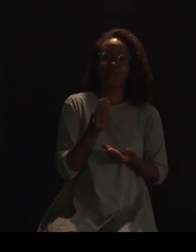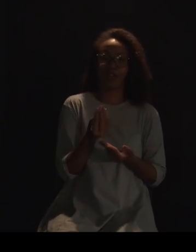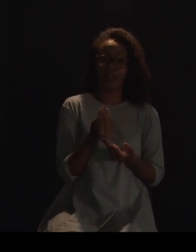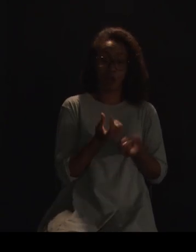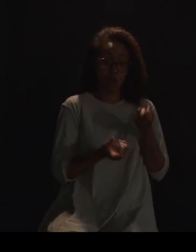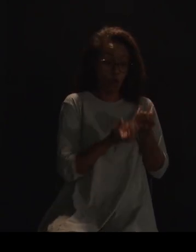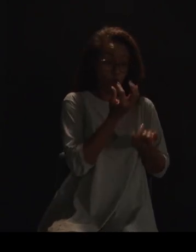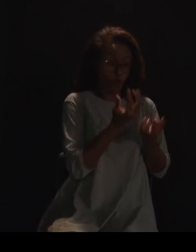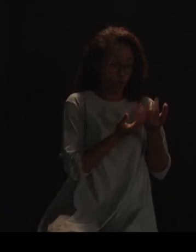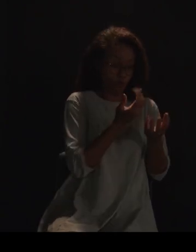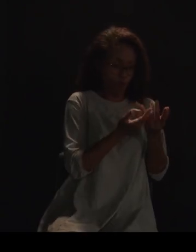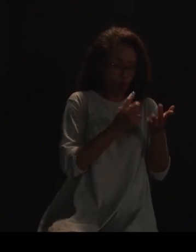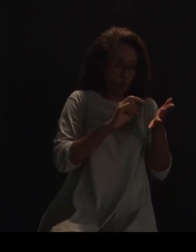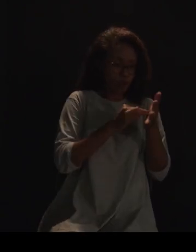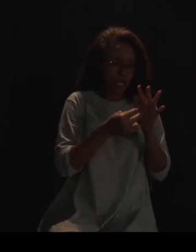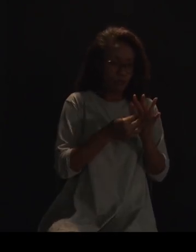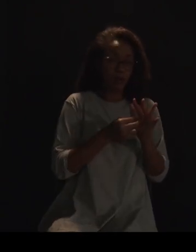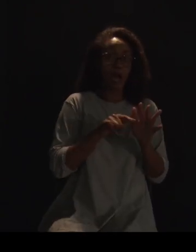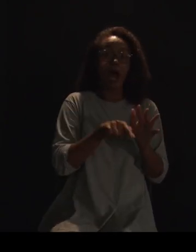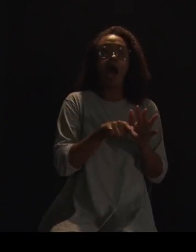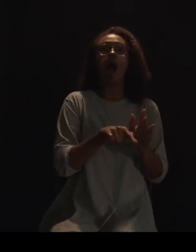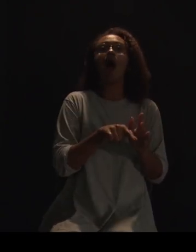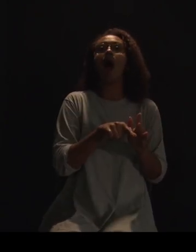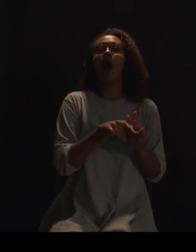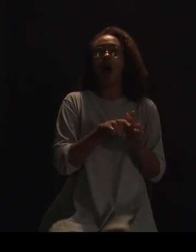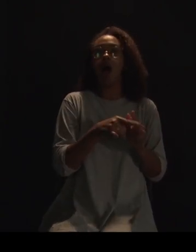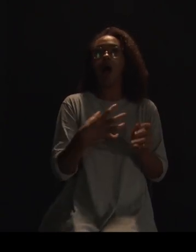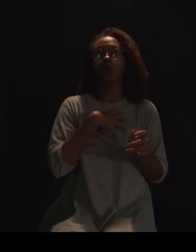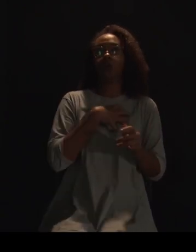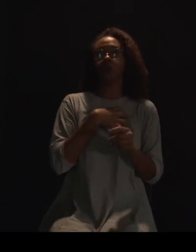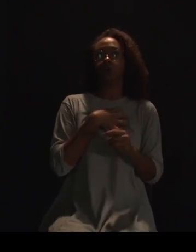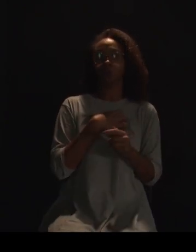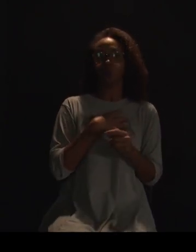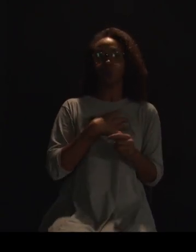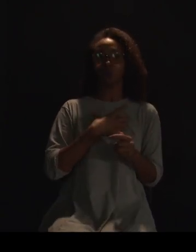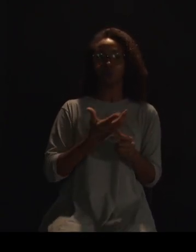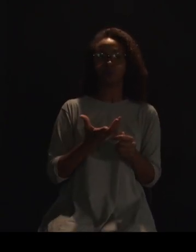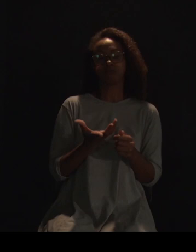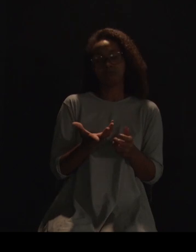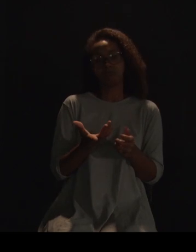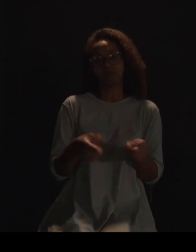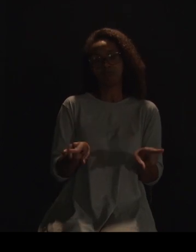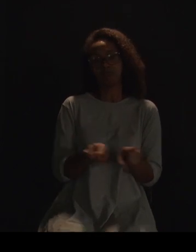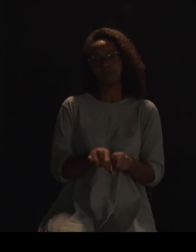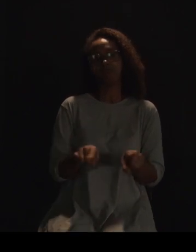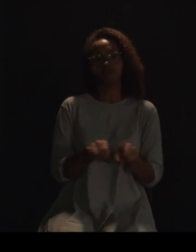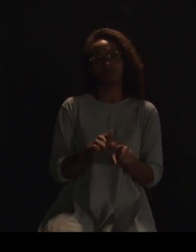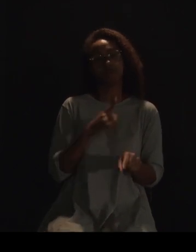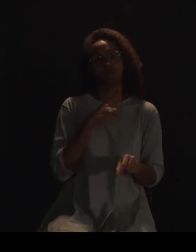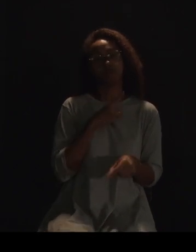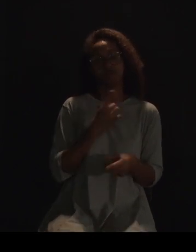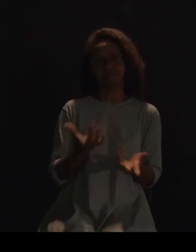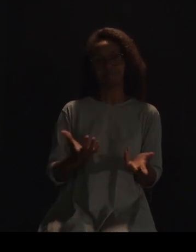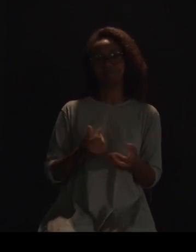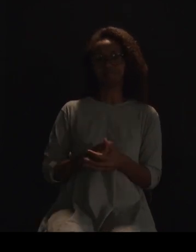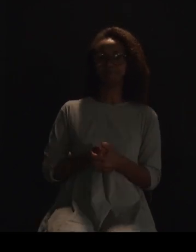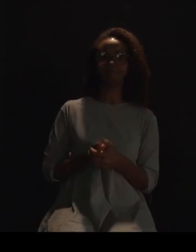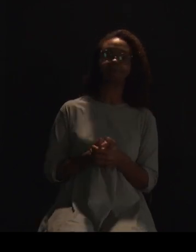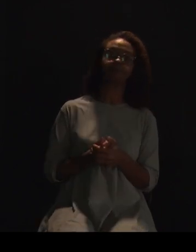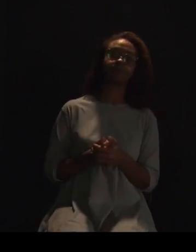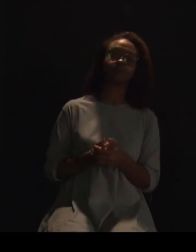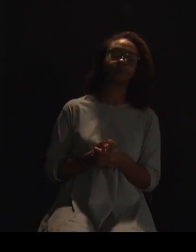e daí é um impacto muito muito forte pra nós também então eu acho que